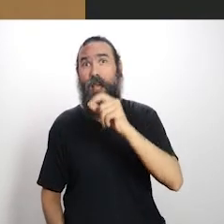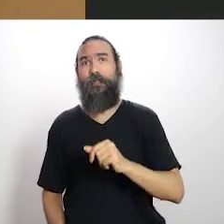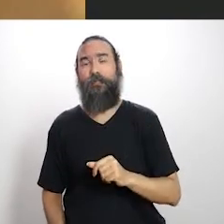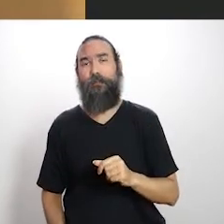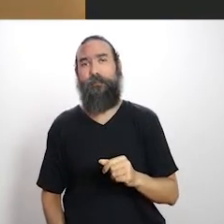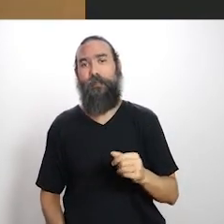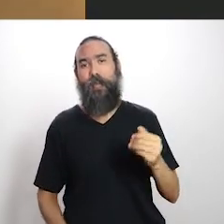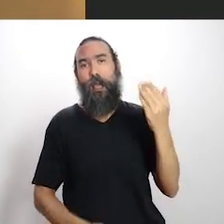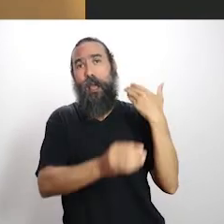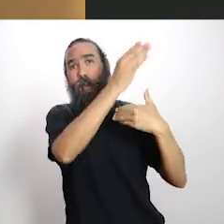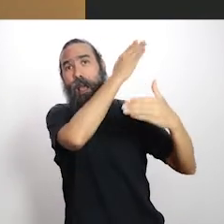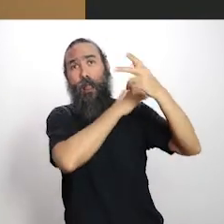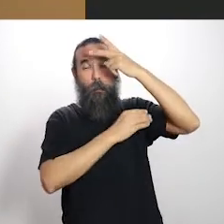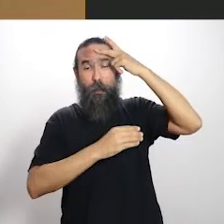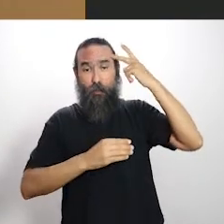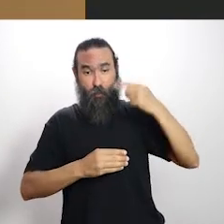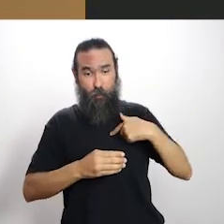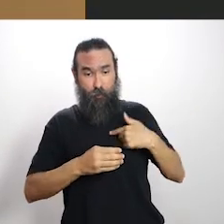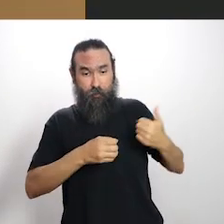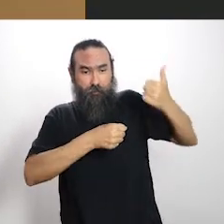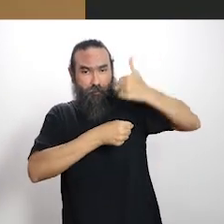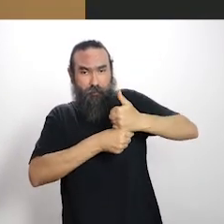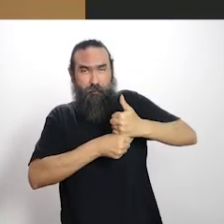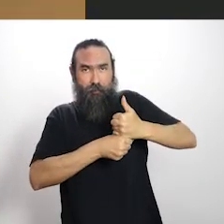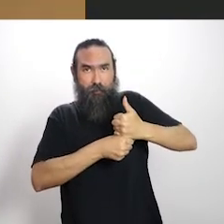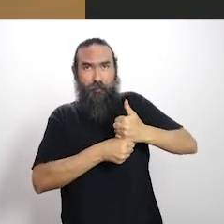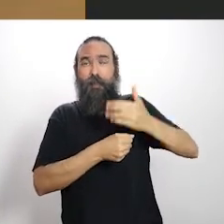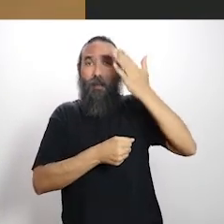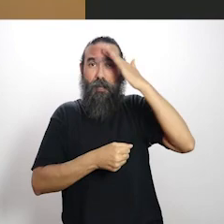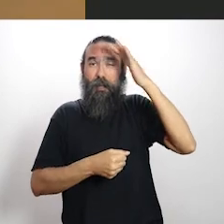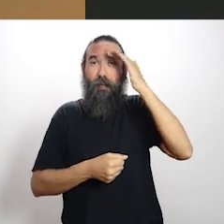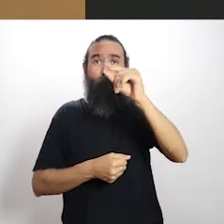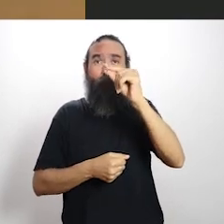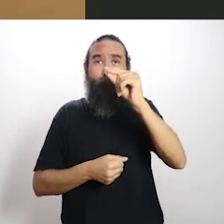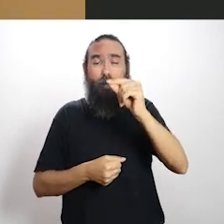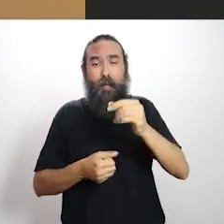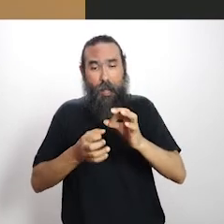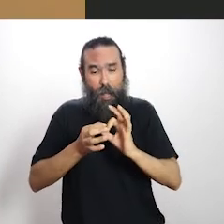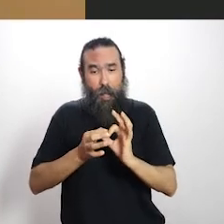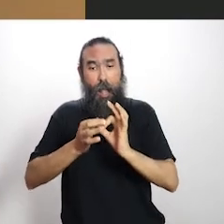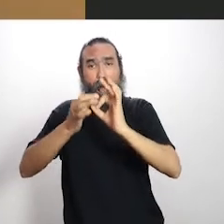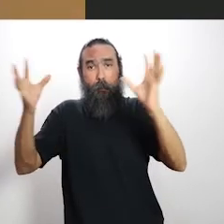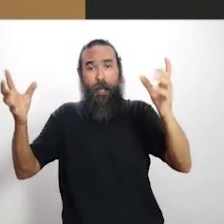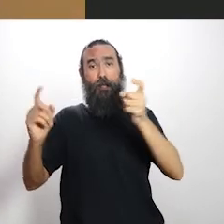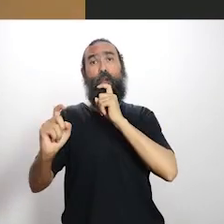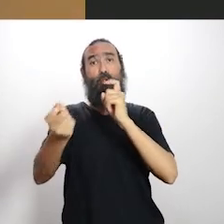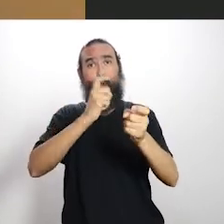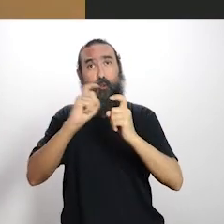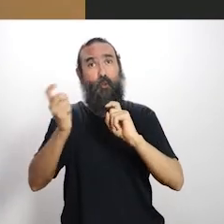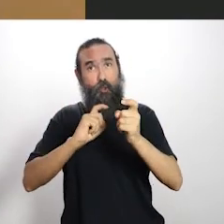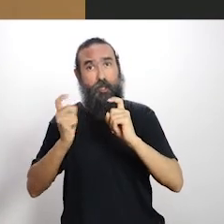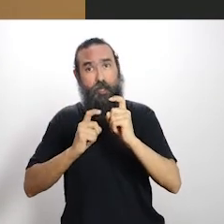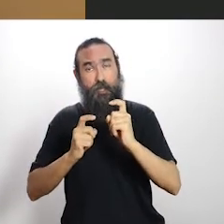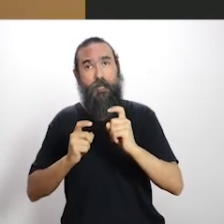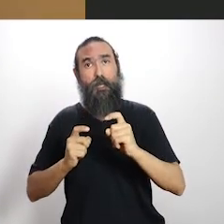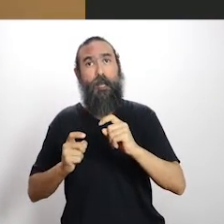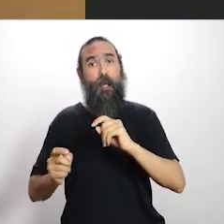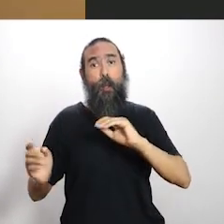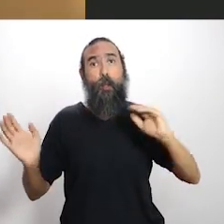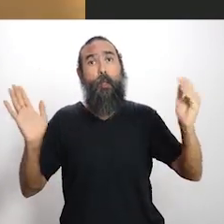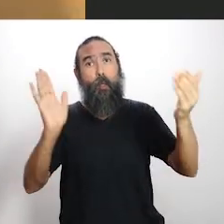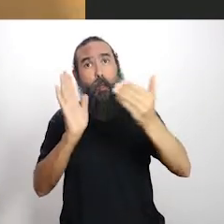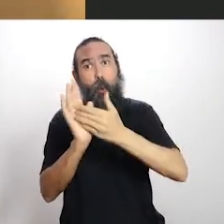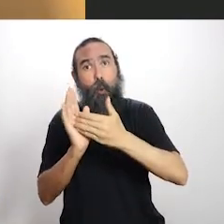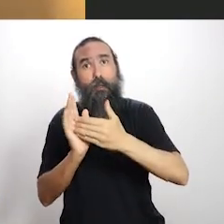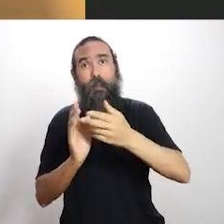beneficiada as pessoas individualmente artistas técnicos os que fazem cultura tradicional todas as áreas